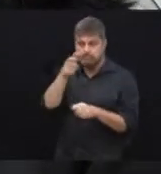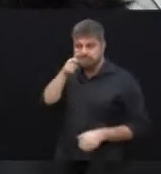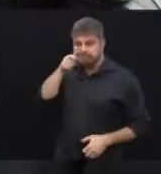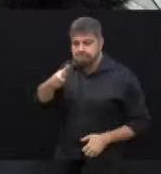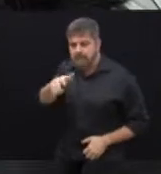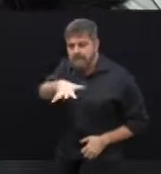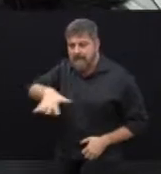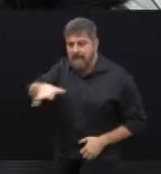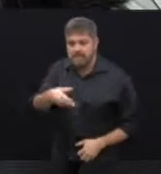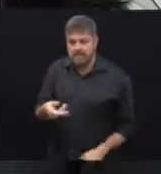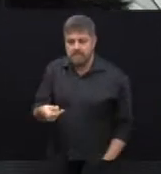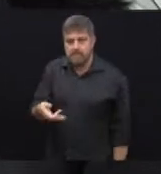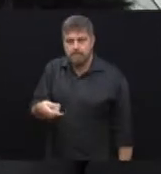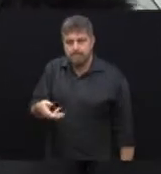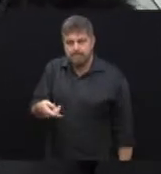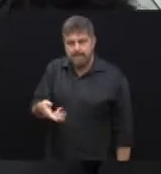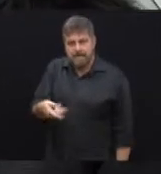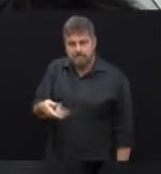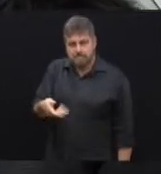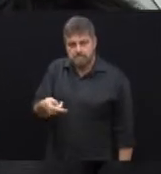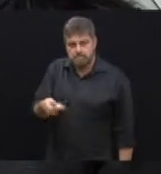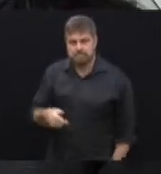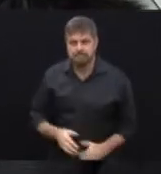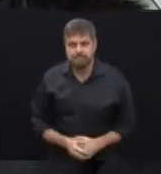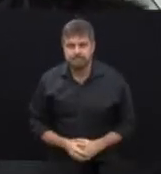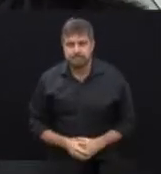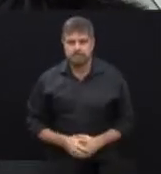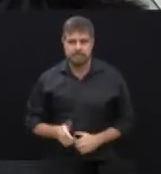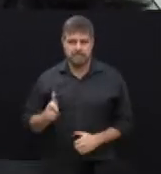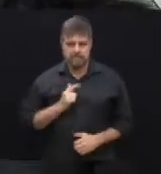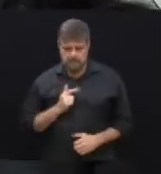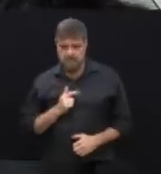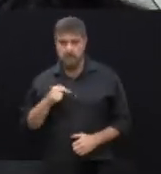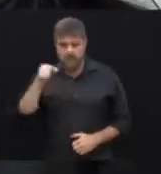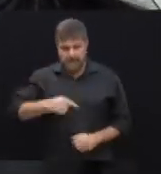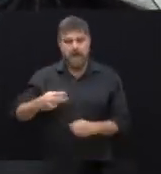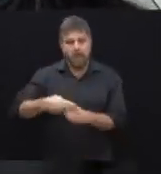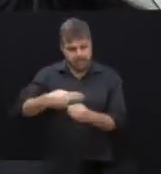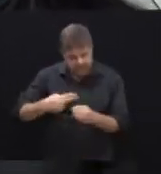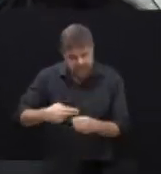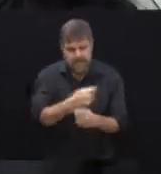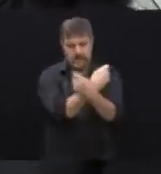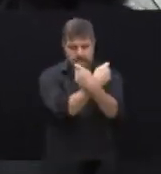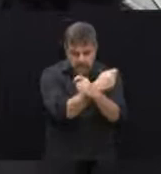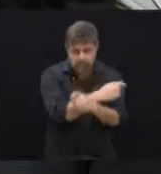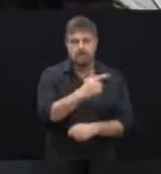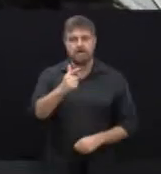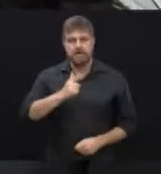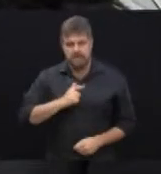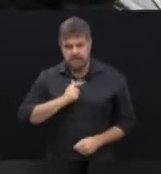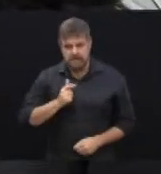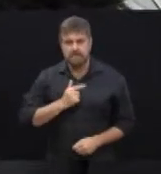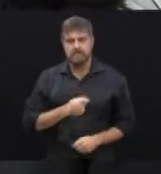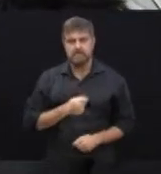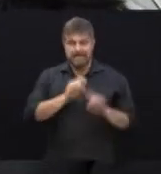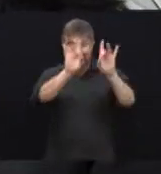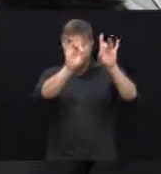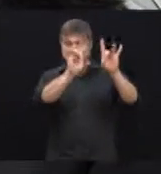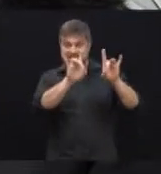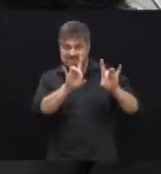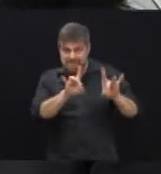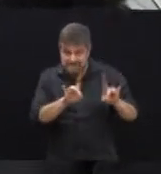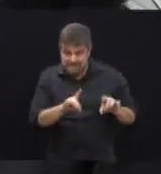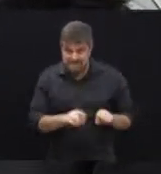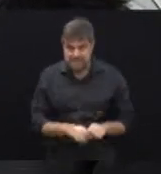muito interessado em Parkinson. E voltamos então às mesmas instituições, que são capazes de oferecer esse tipo